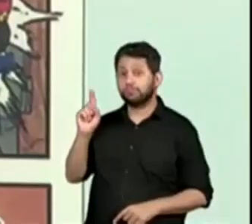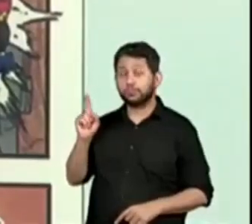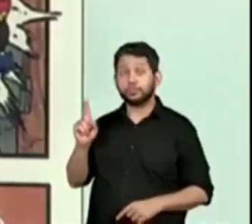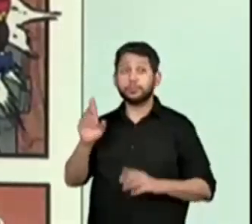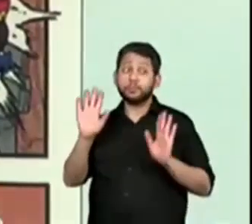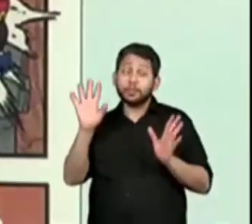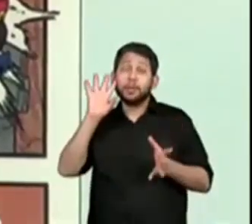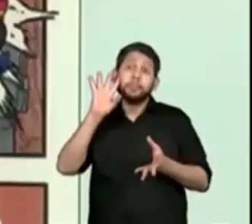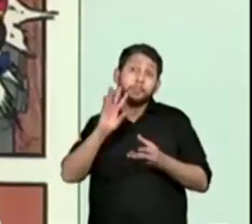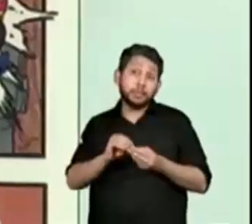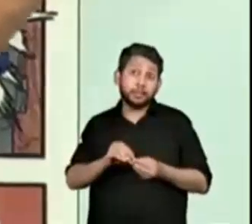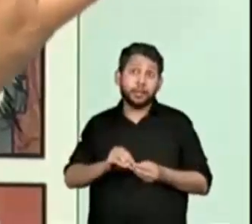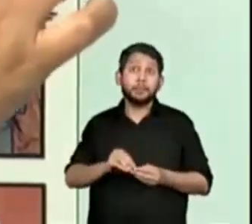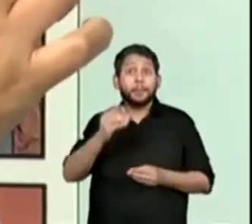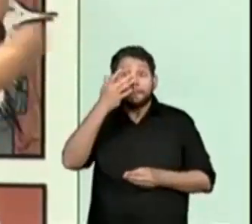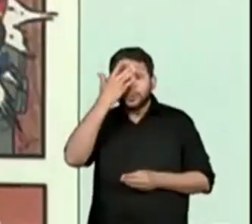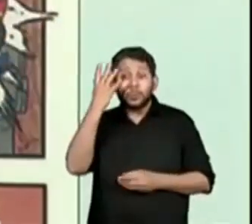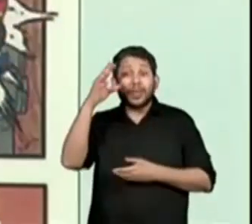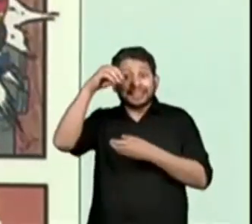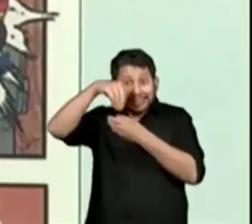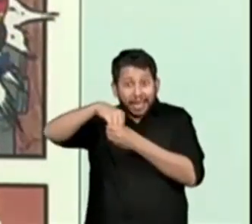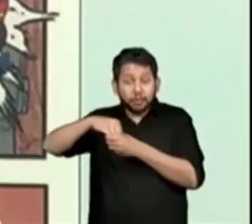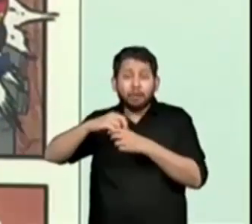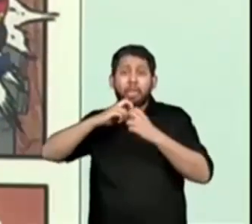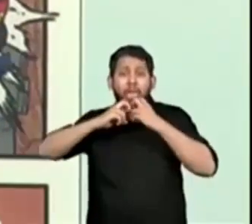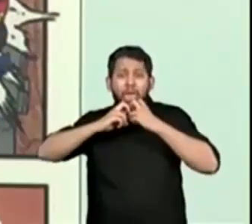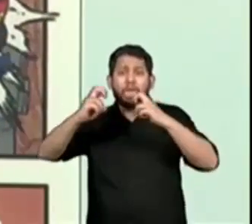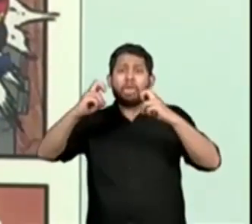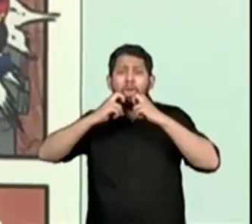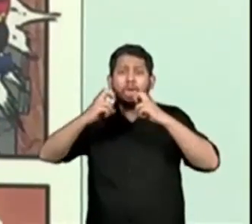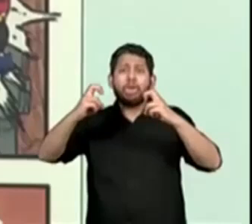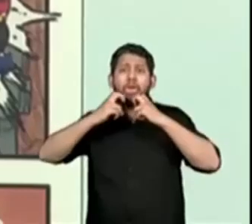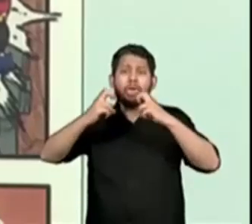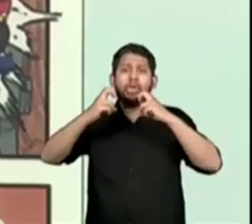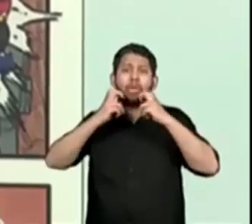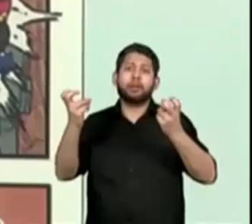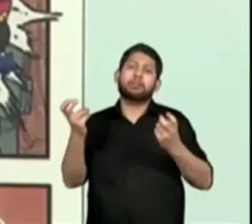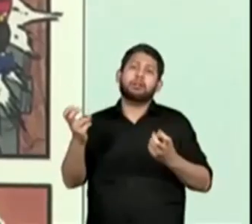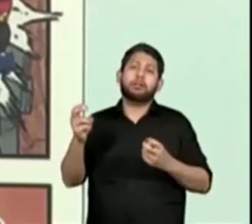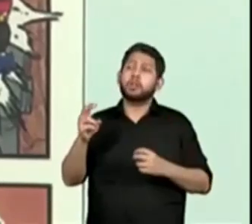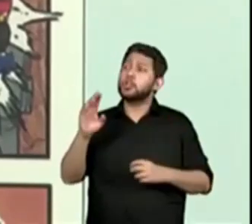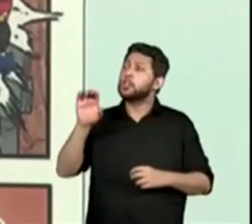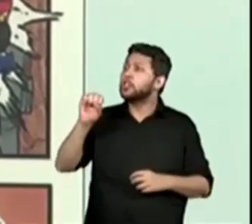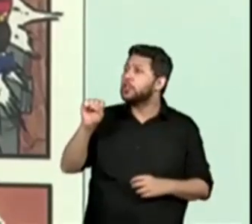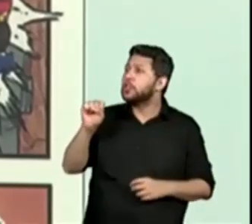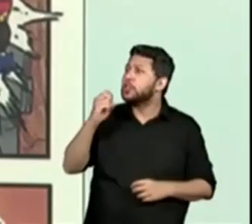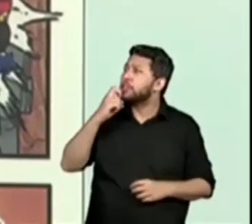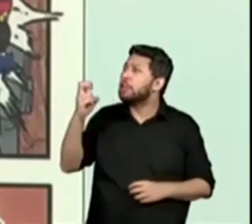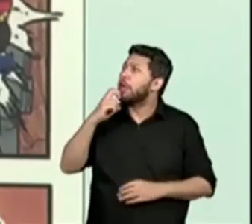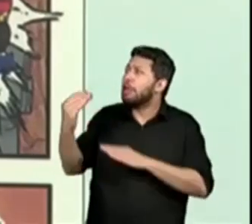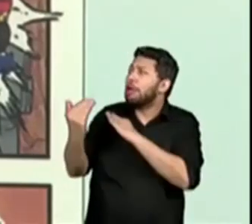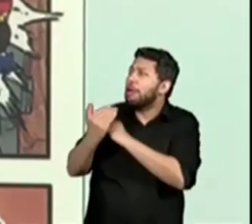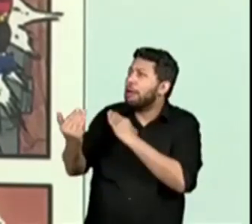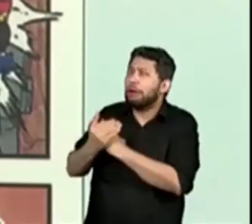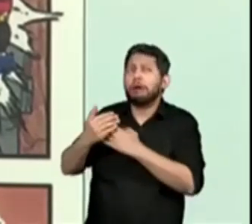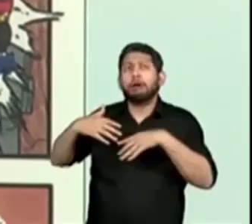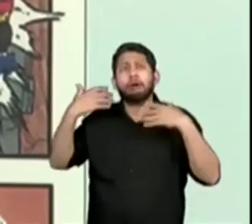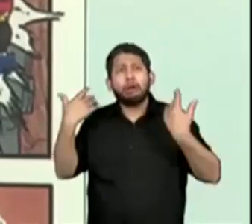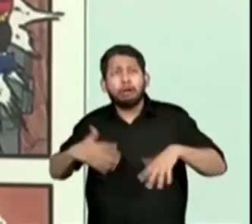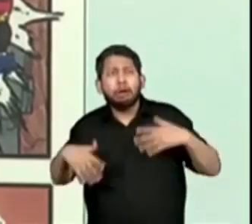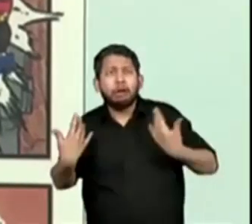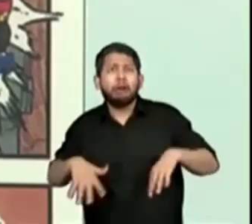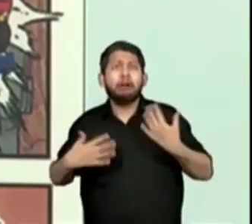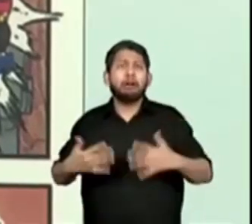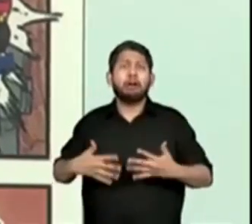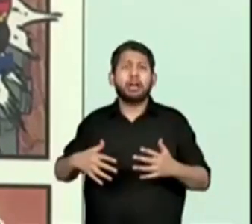se deduz, né, o grito das pessoas de dentro do trem. São as falas. Muito bem, Pro Maria, as escritas